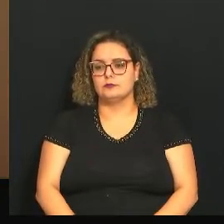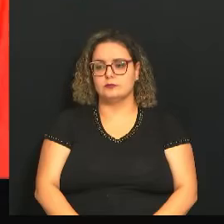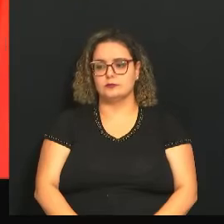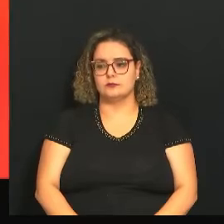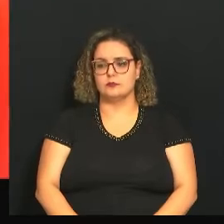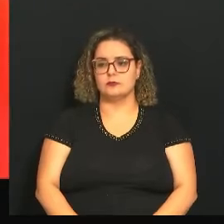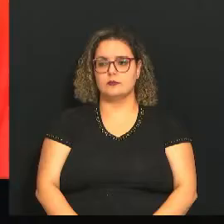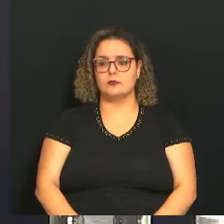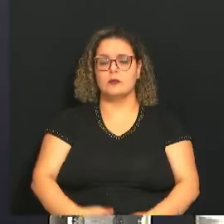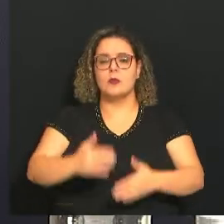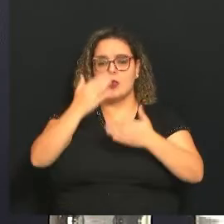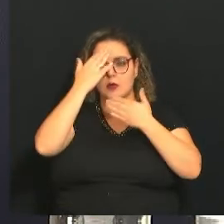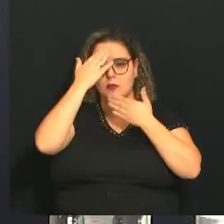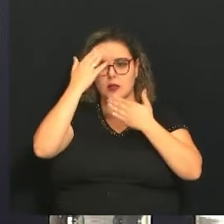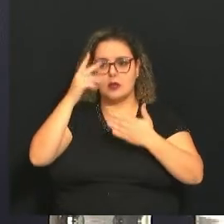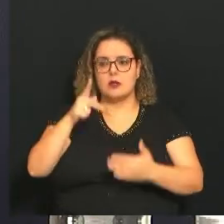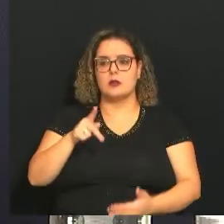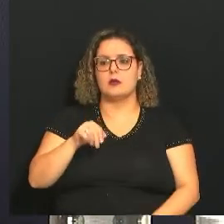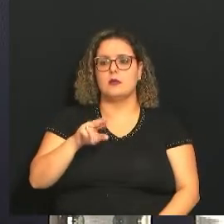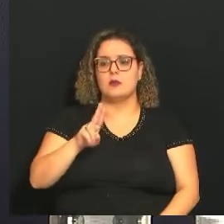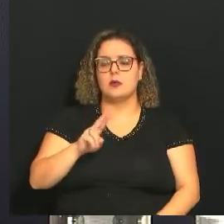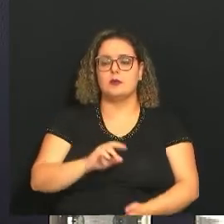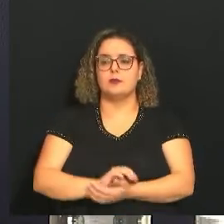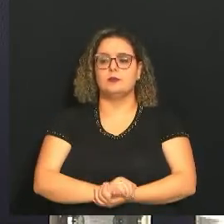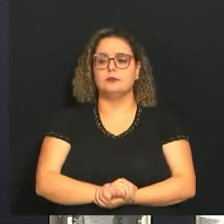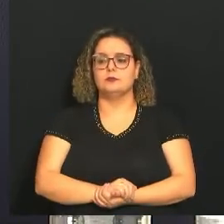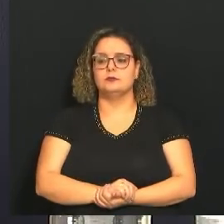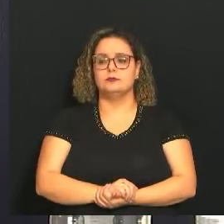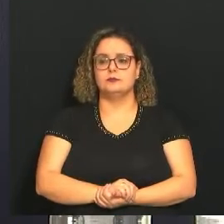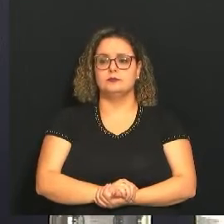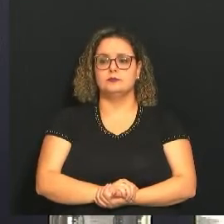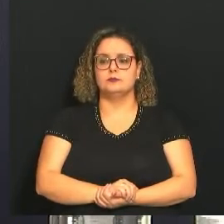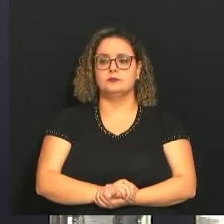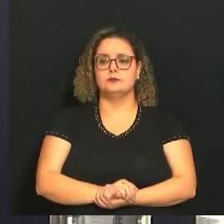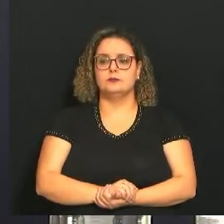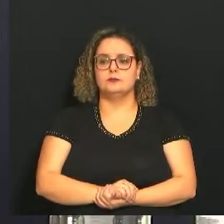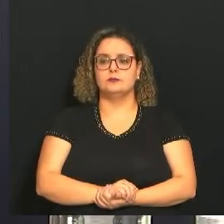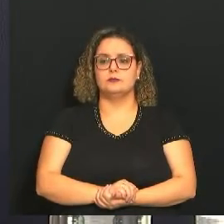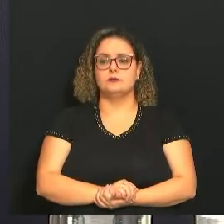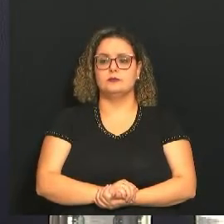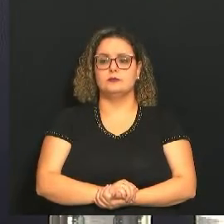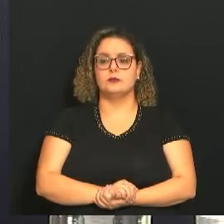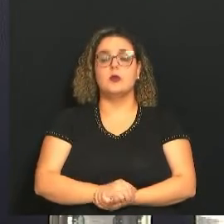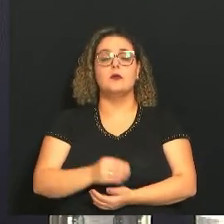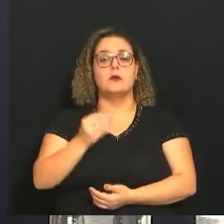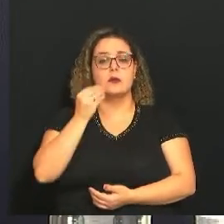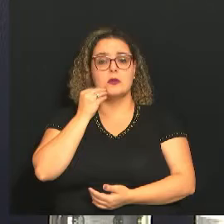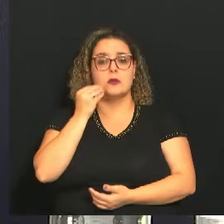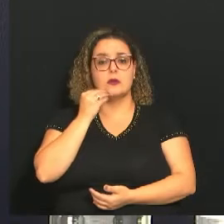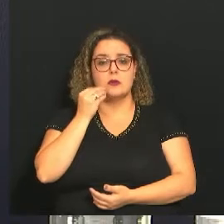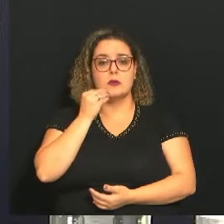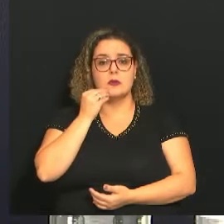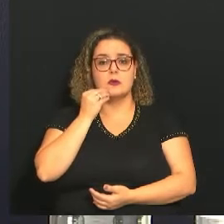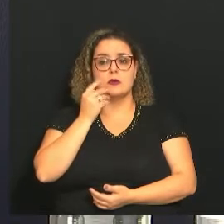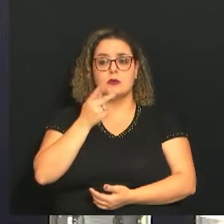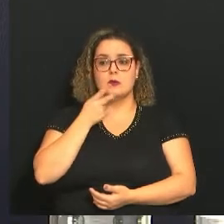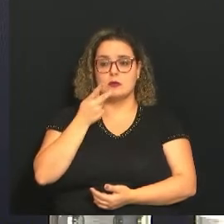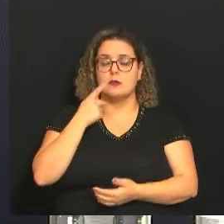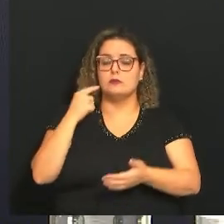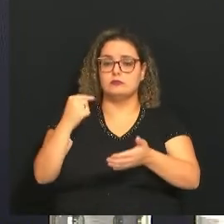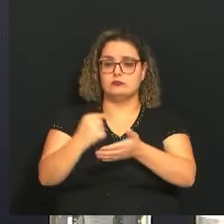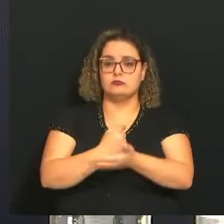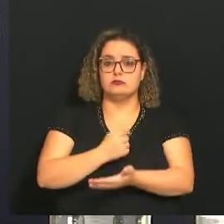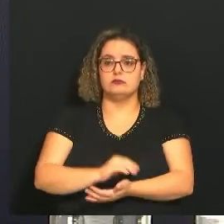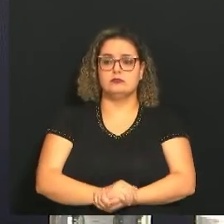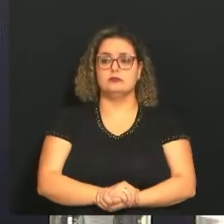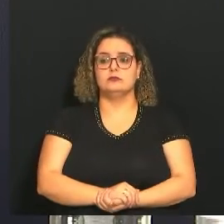Obrigada, Pio. Bom, eu vou tentar aqui falar algumas questões que apareceram para a gente aqui,